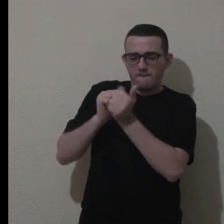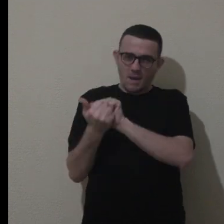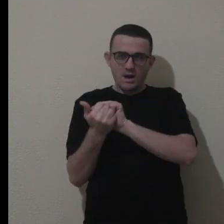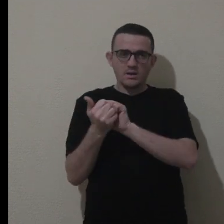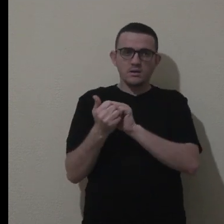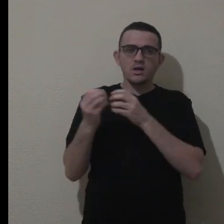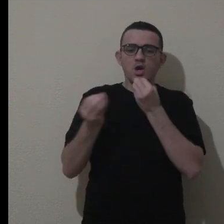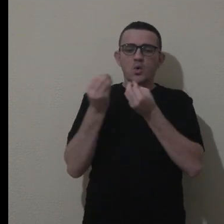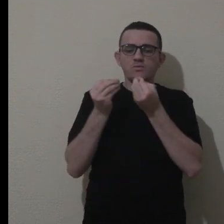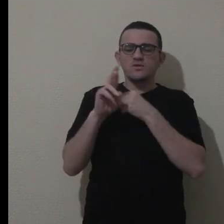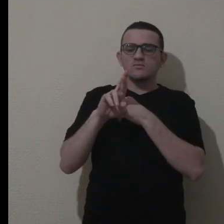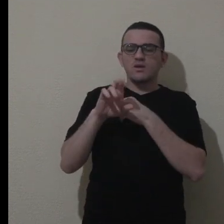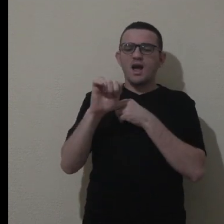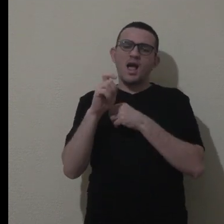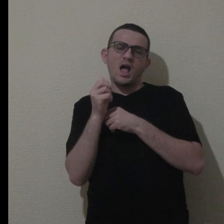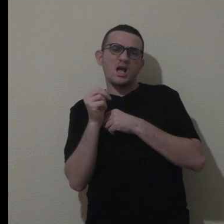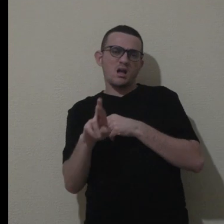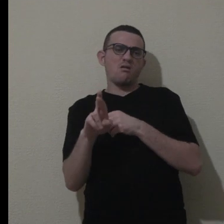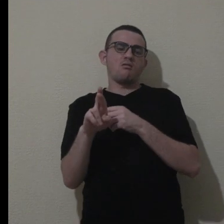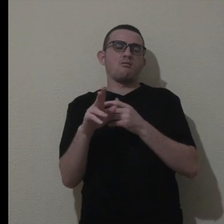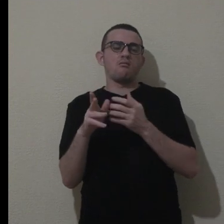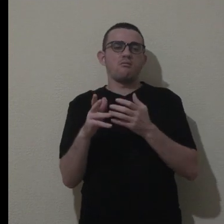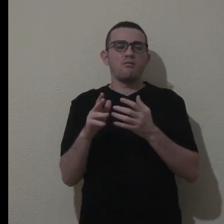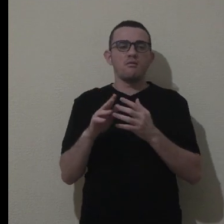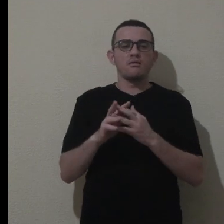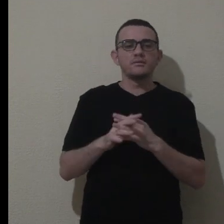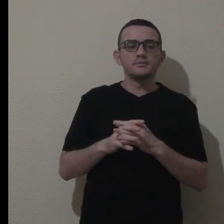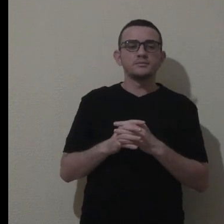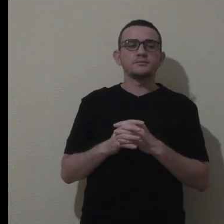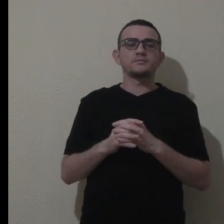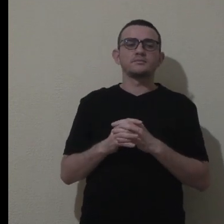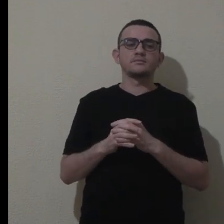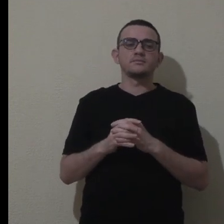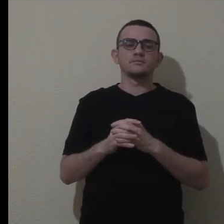Né? Tipo, hackear o cérebro. O que vocês acham, né?